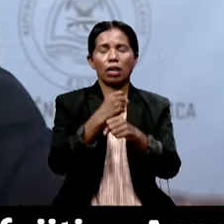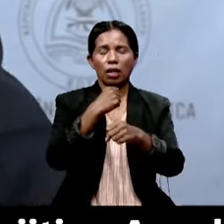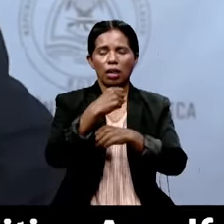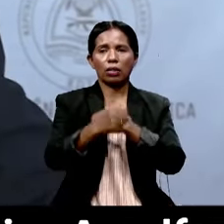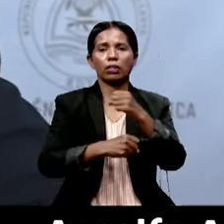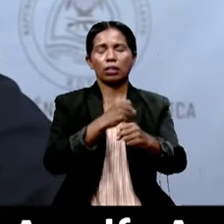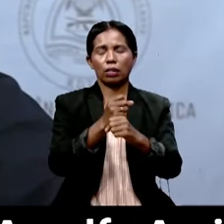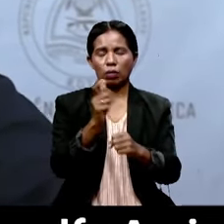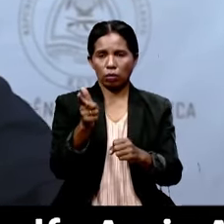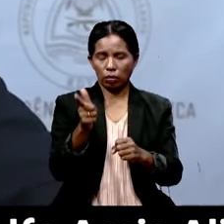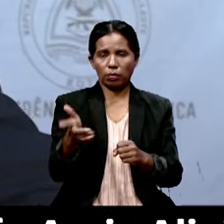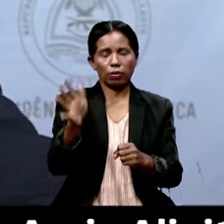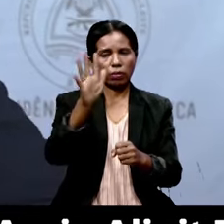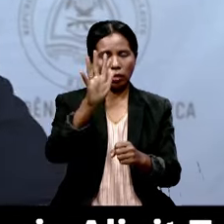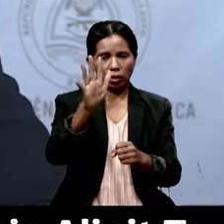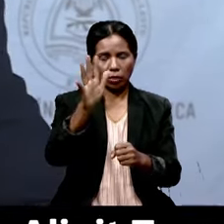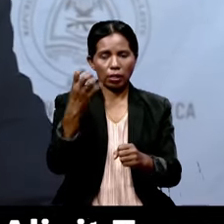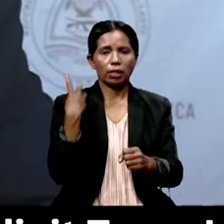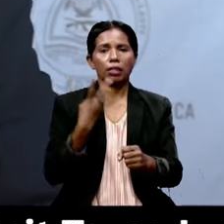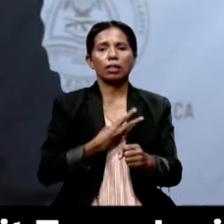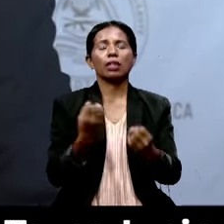25 anos de referendo.